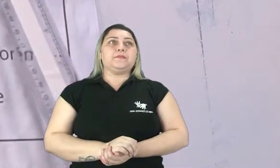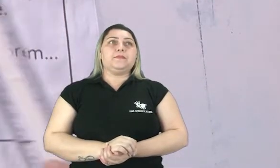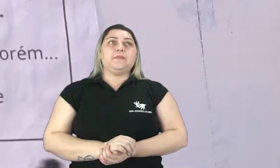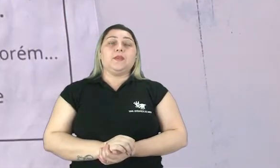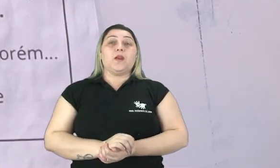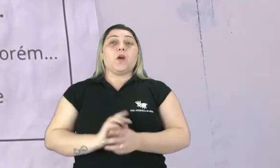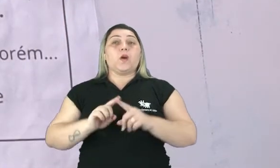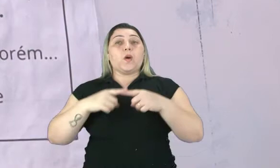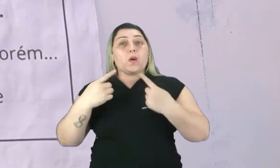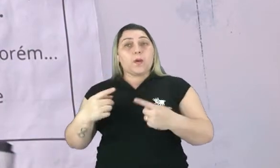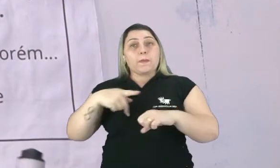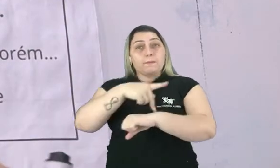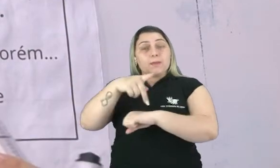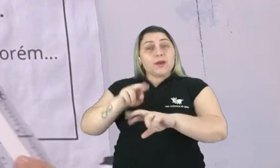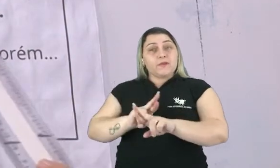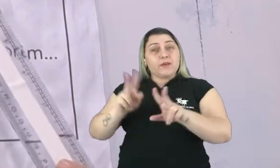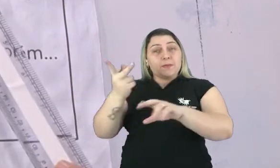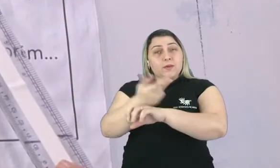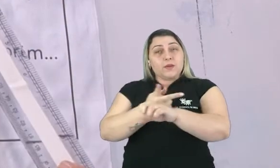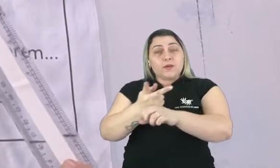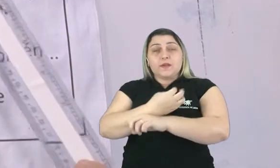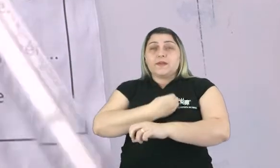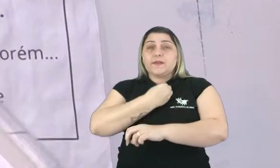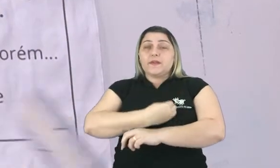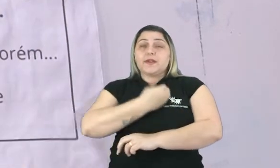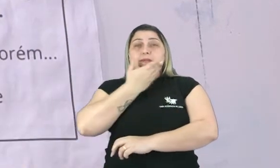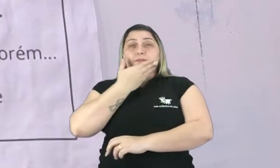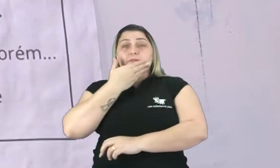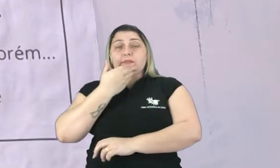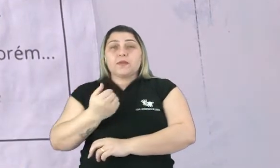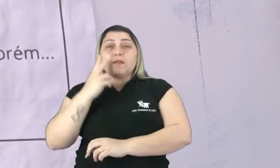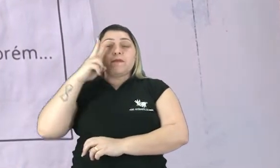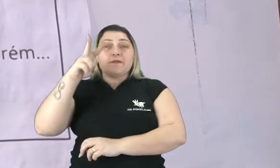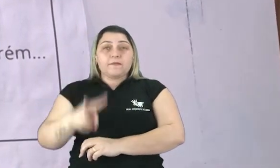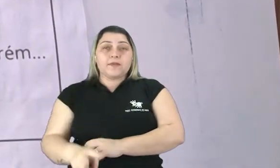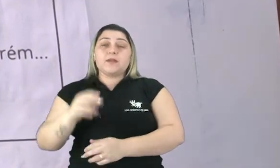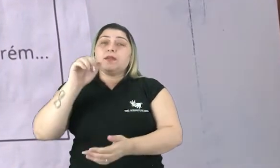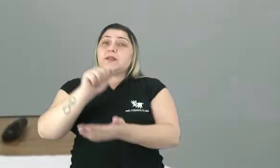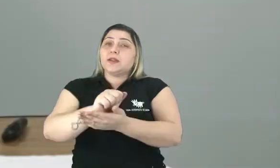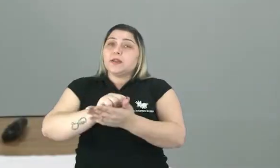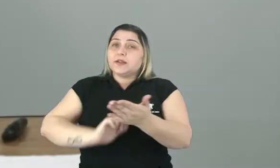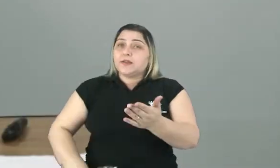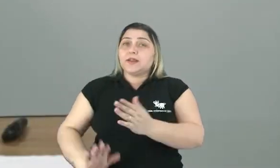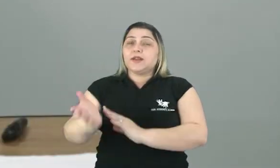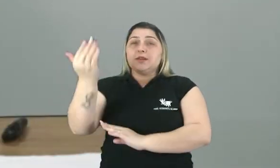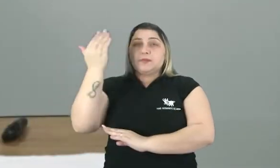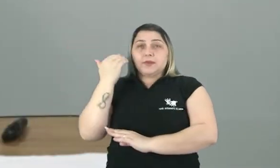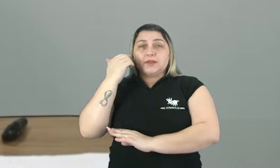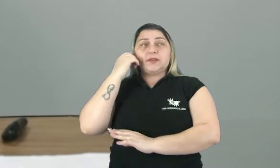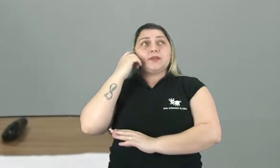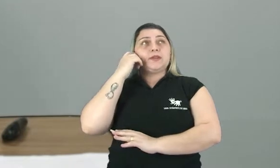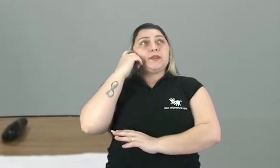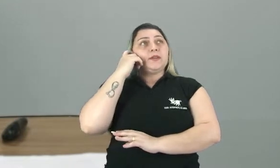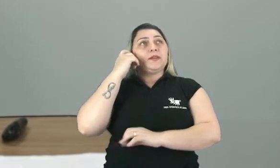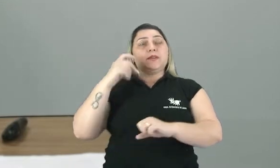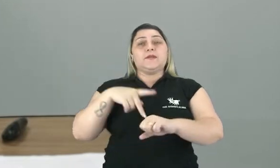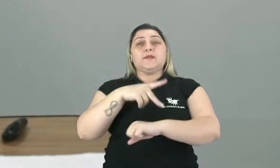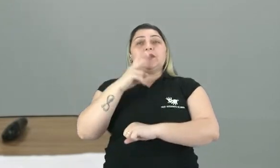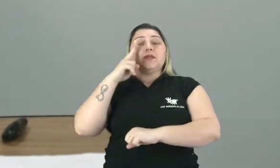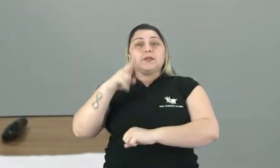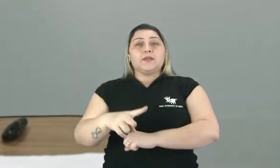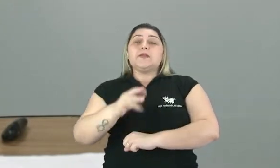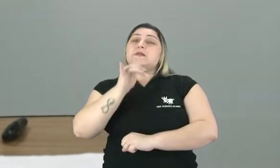para países diferentes, buscando uma vida melhor, como nós vimos na atividade anterior, né? Pessoas vindo aqui, a gente vê o exemplo